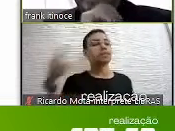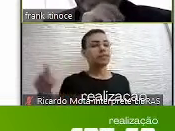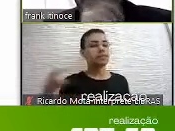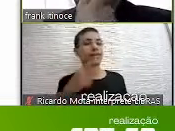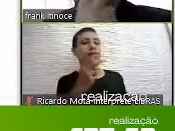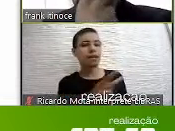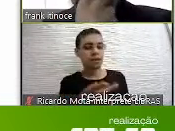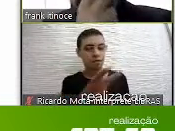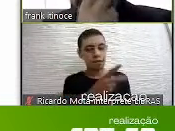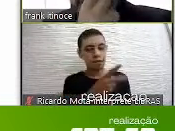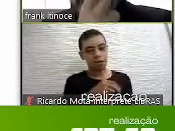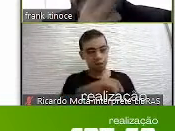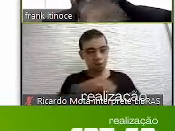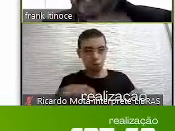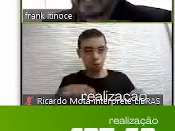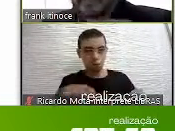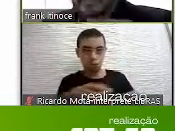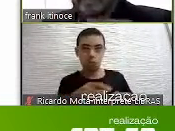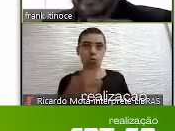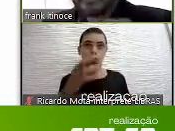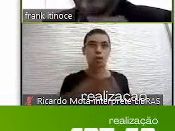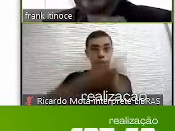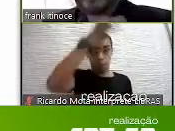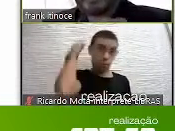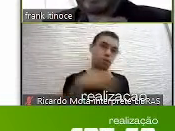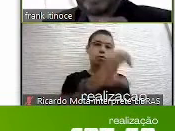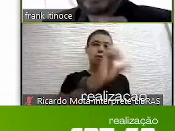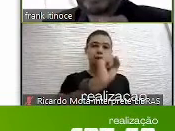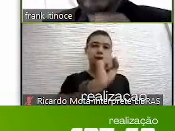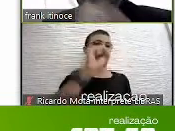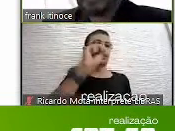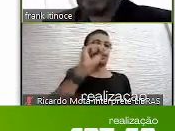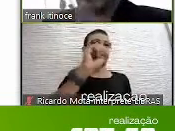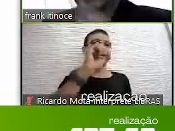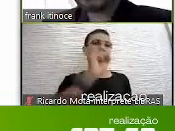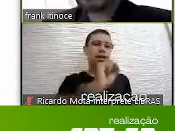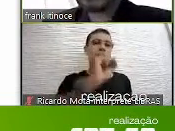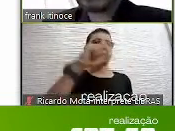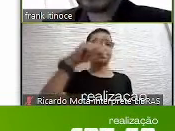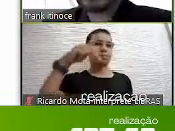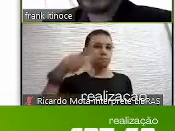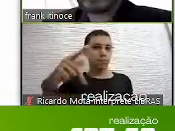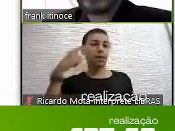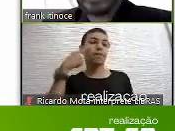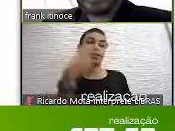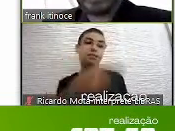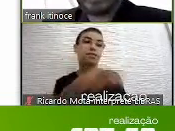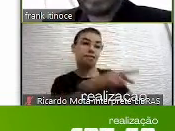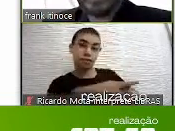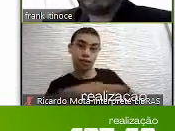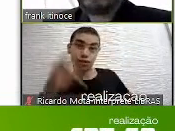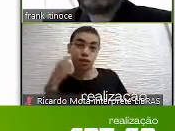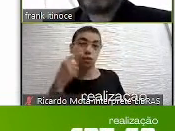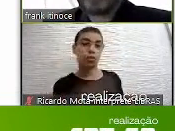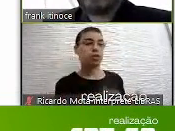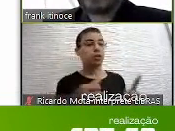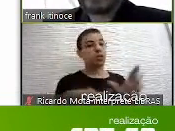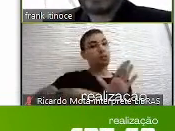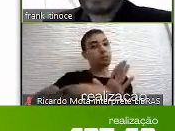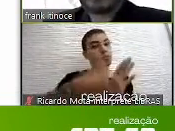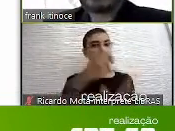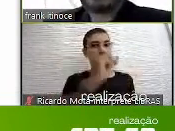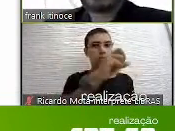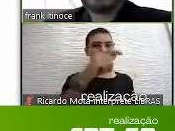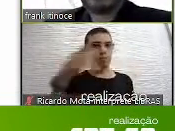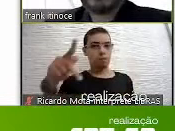vocês digitarem isso, vão aparecer 2 aplicativos. O primeiro aplicativo, ele mostra todas essas instruções técnicas aqui. Então, você